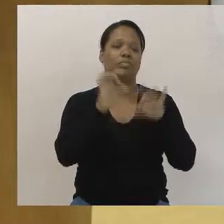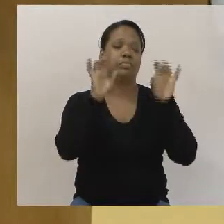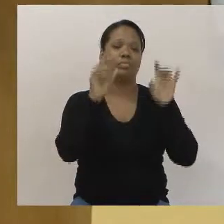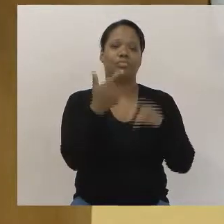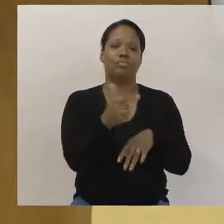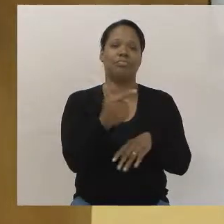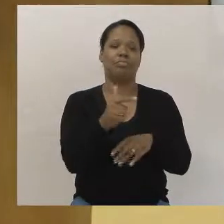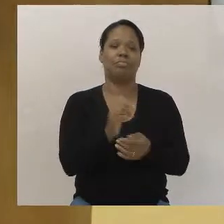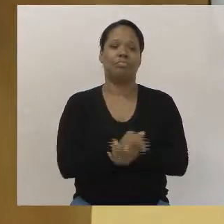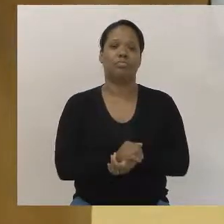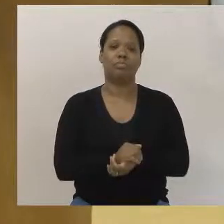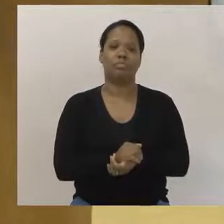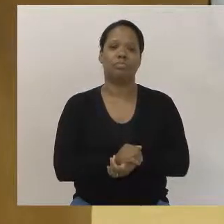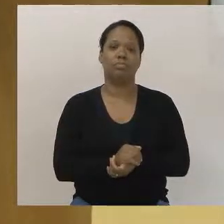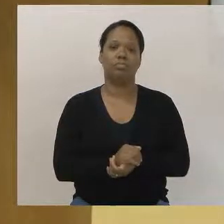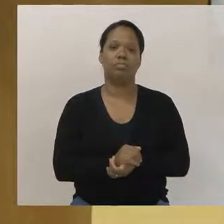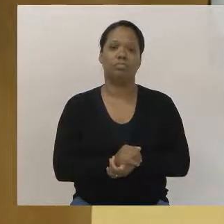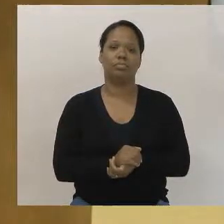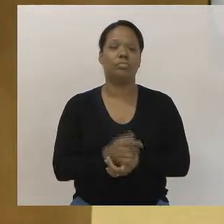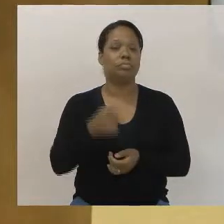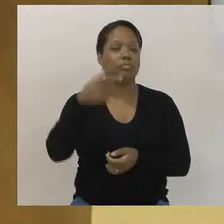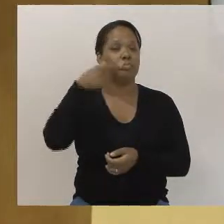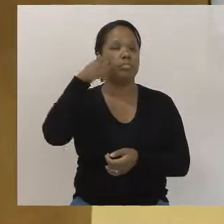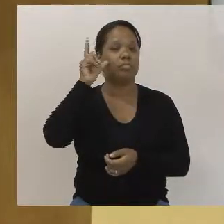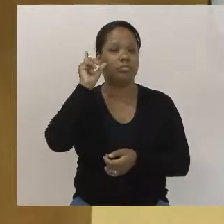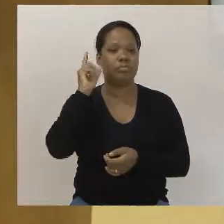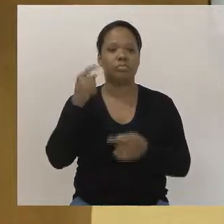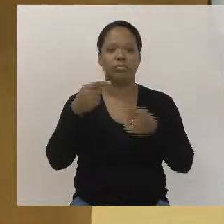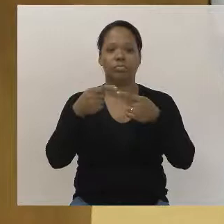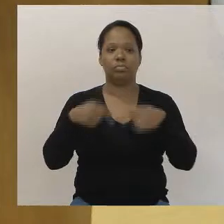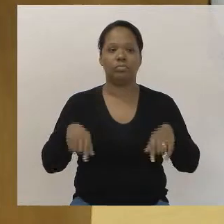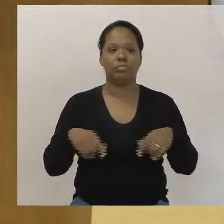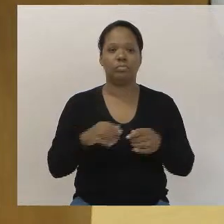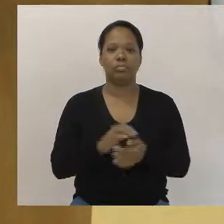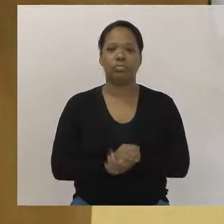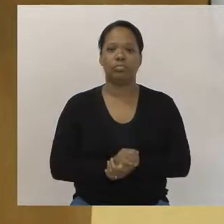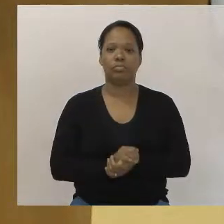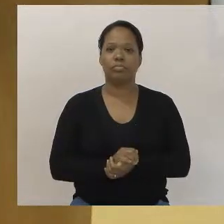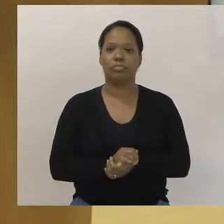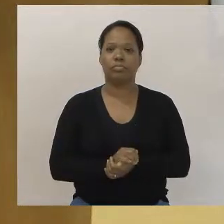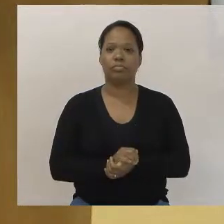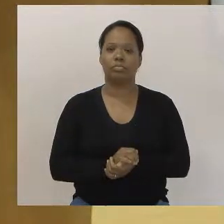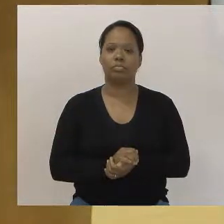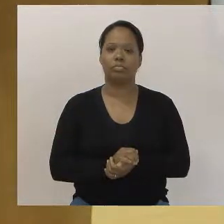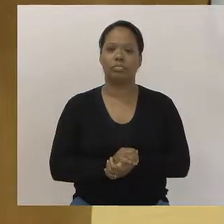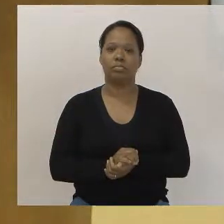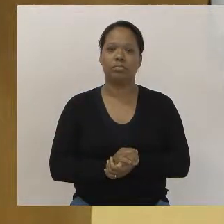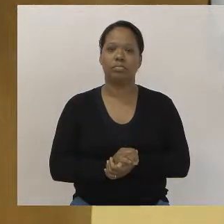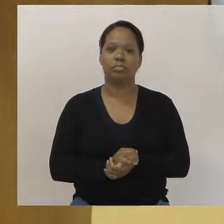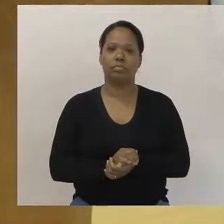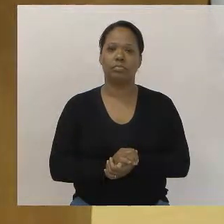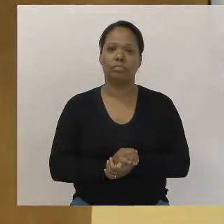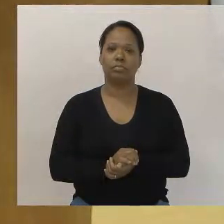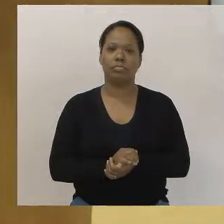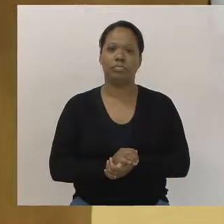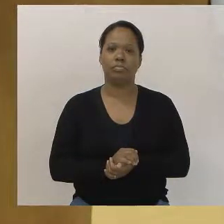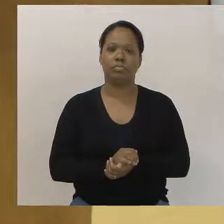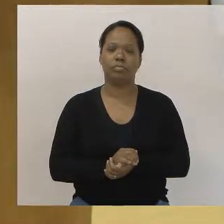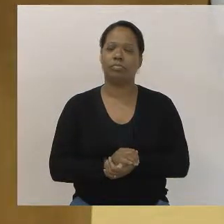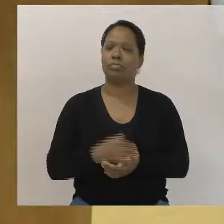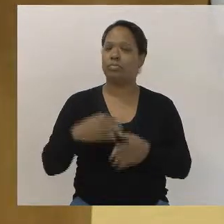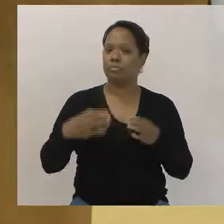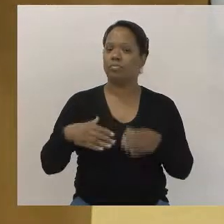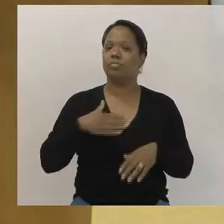aí entra o estado ontem nós não moramos lá um ambiente um ambiente agradável